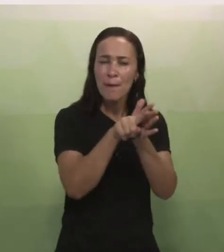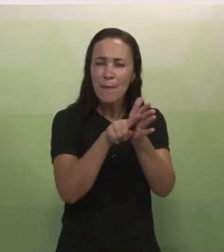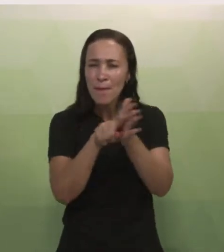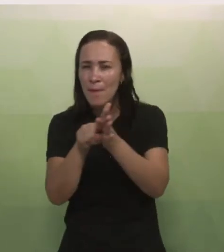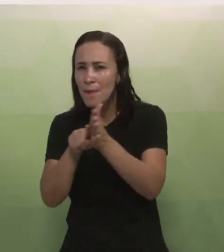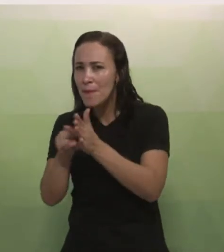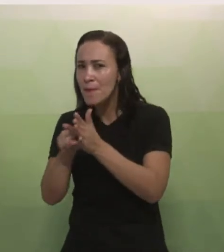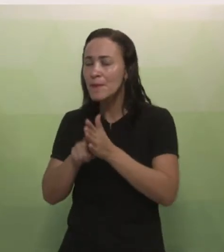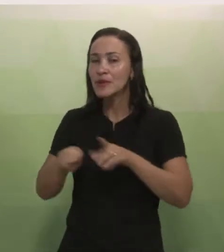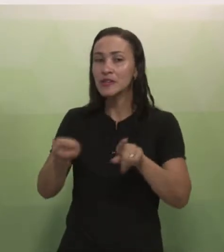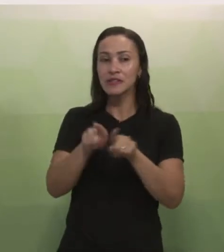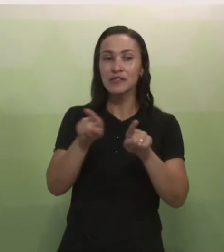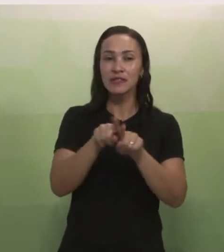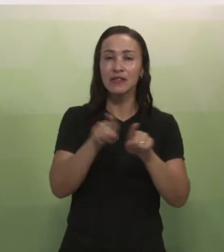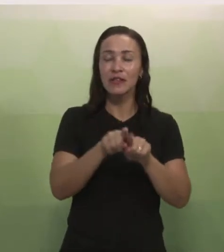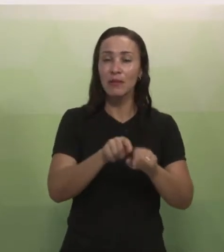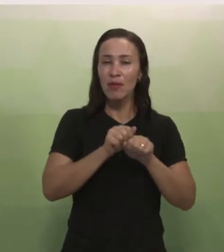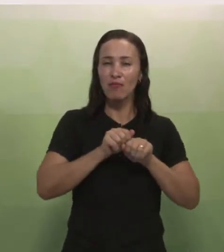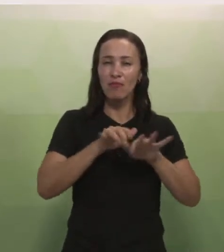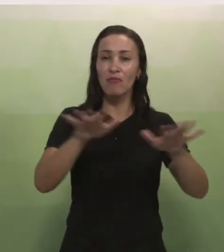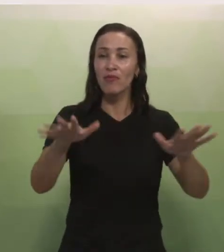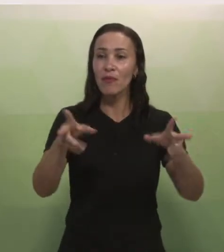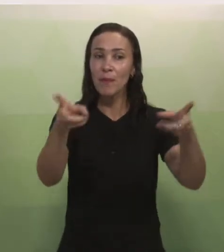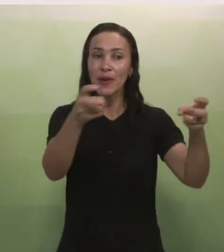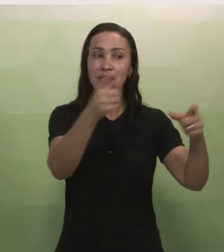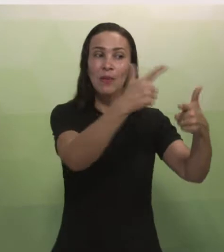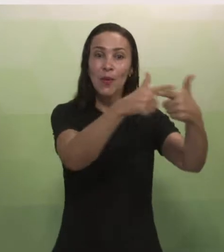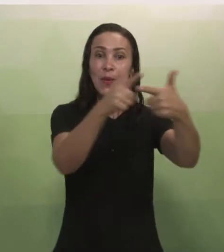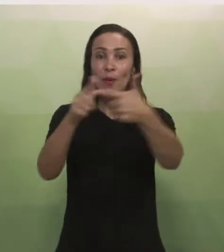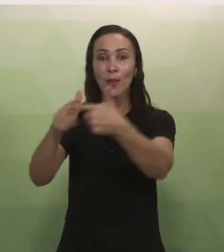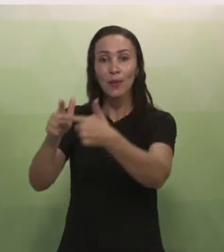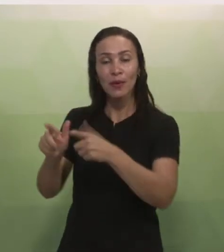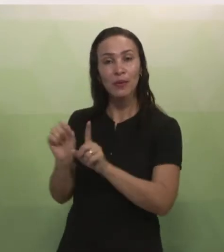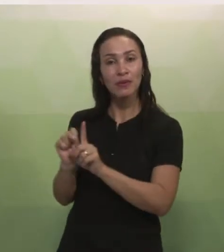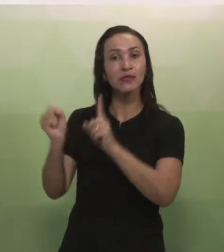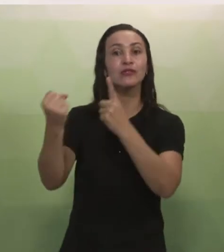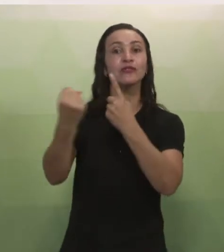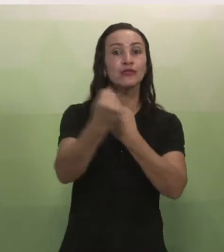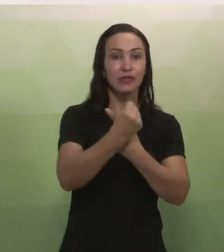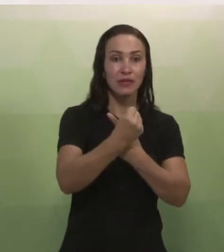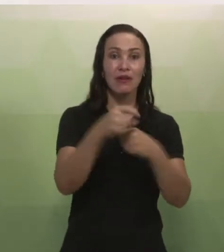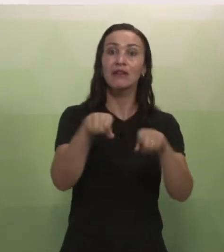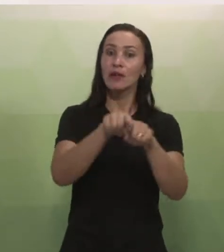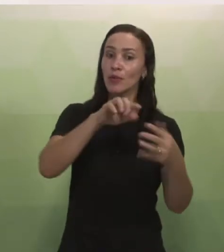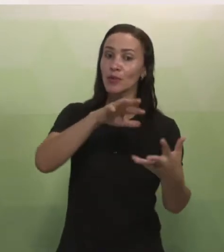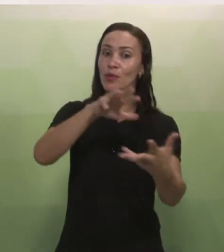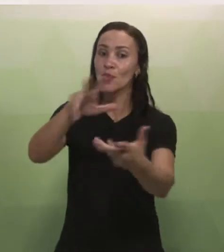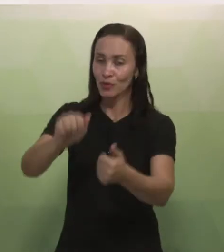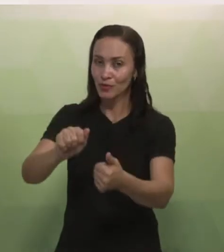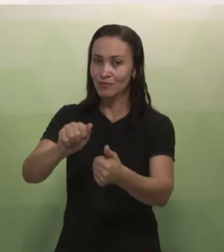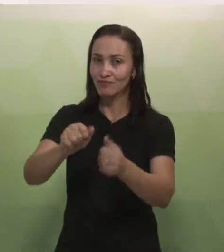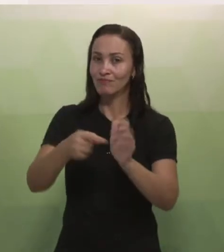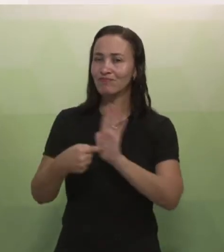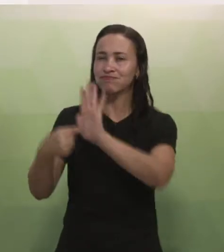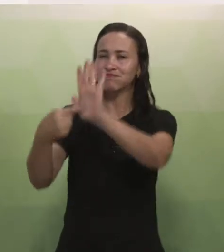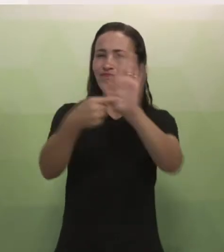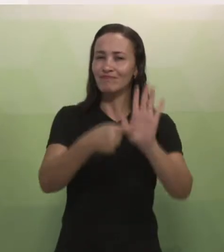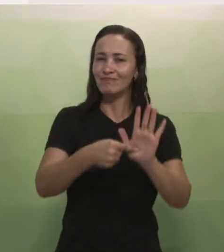pesquisa e que se estenda aos problemas da realidade, da sociedade e do mundo por meio da